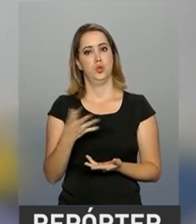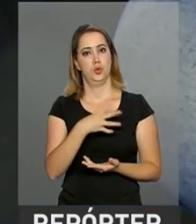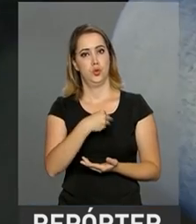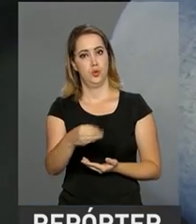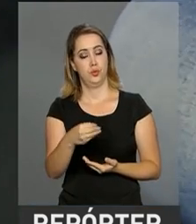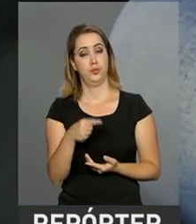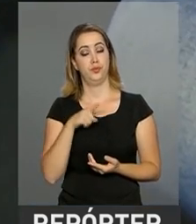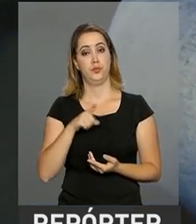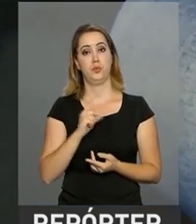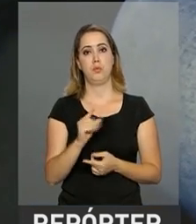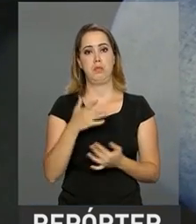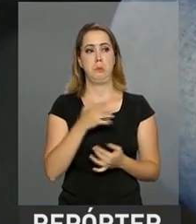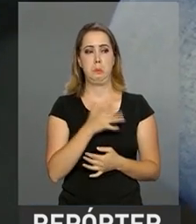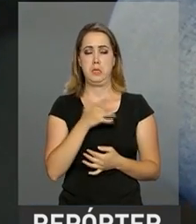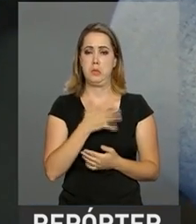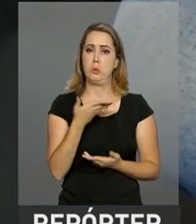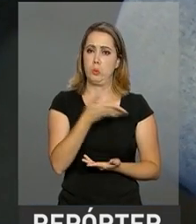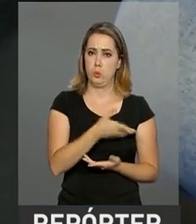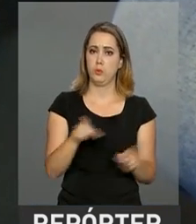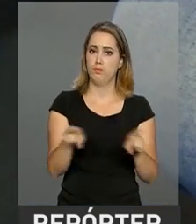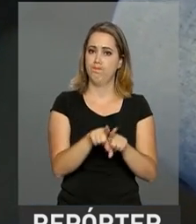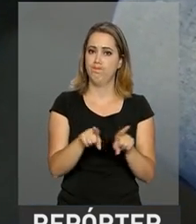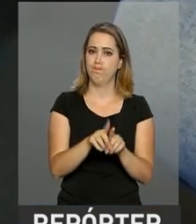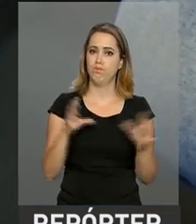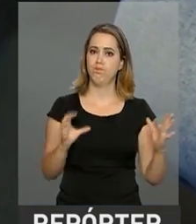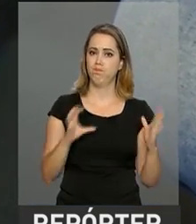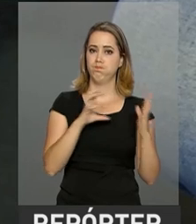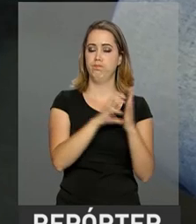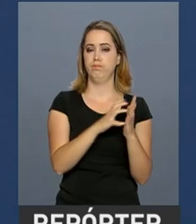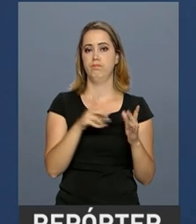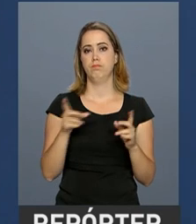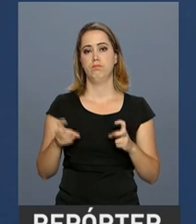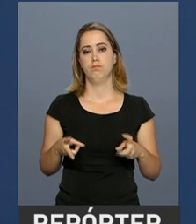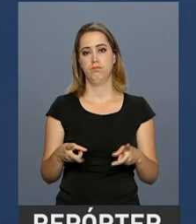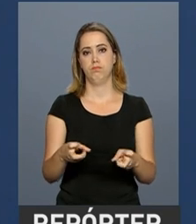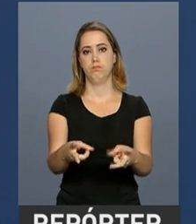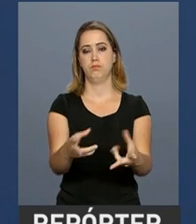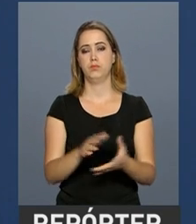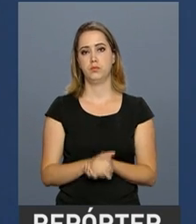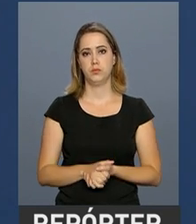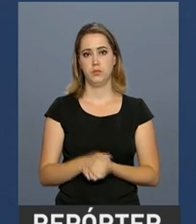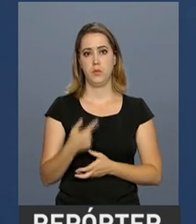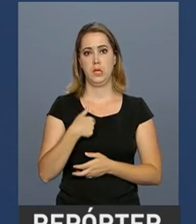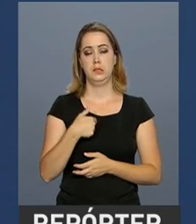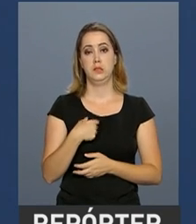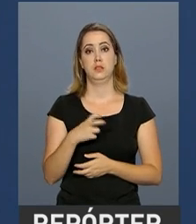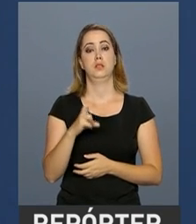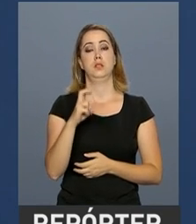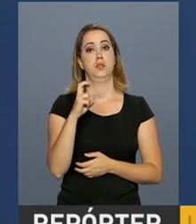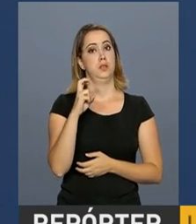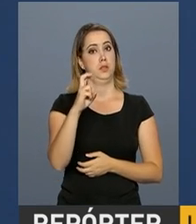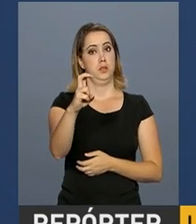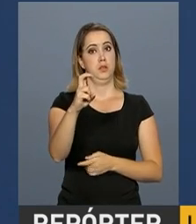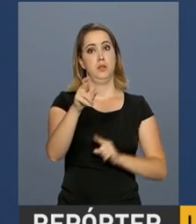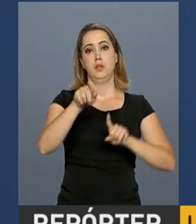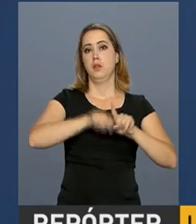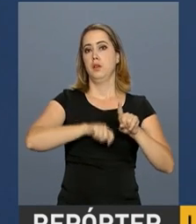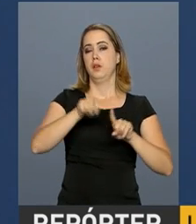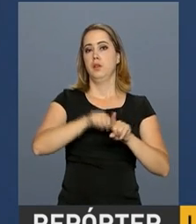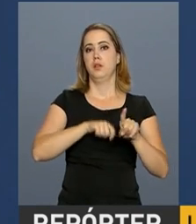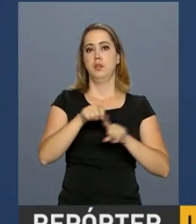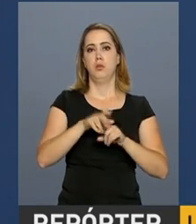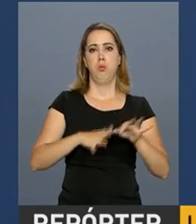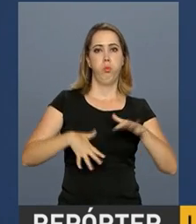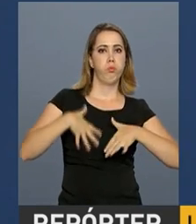Leonardo o medo era que o filho também contraísse o vírus eu fiquei até o quinto mês com os enjos da gravidez aí